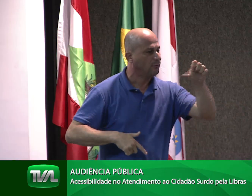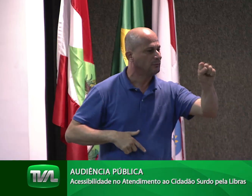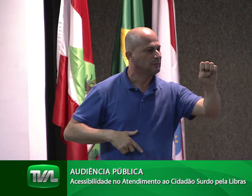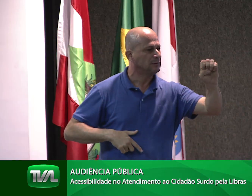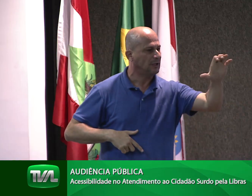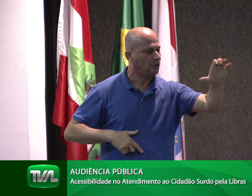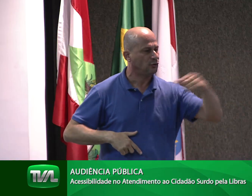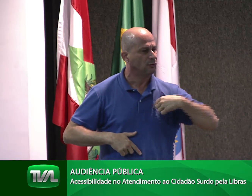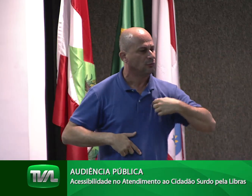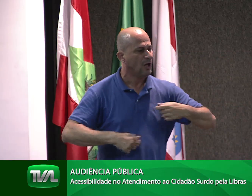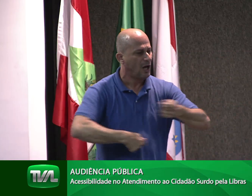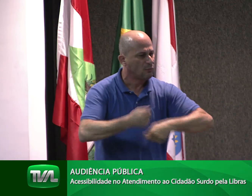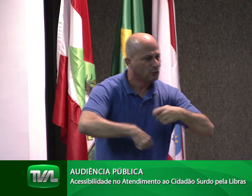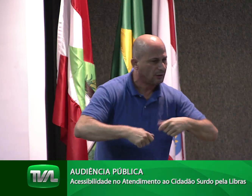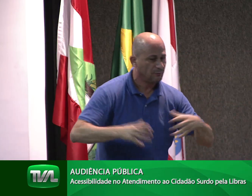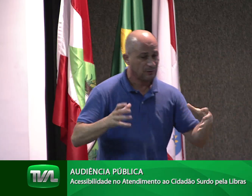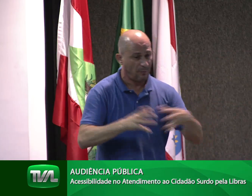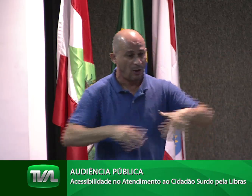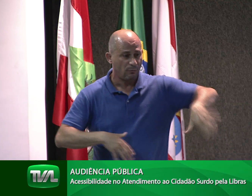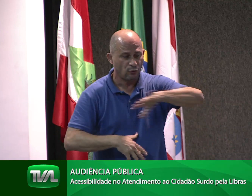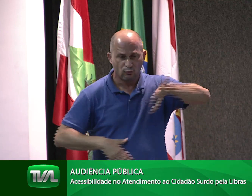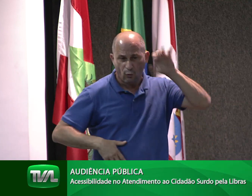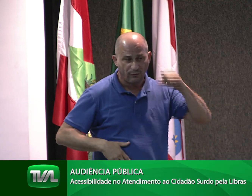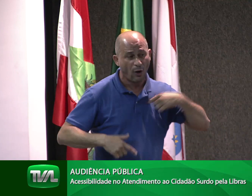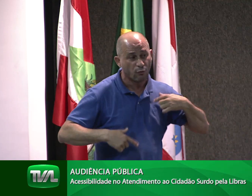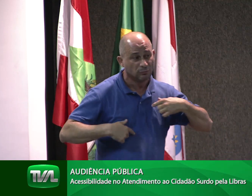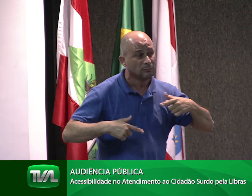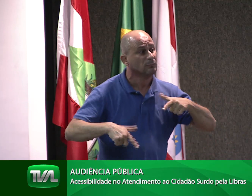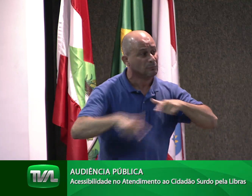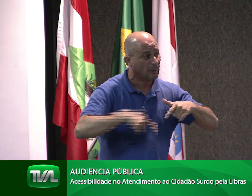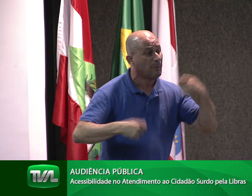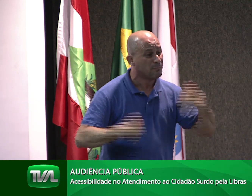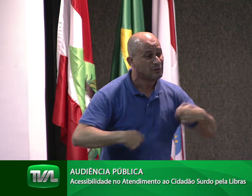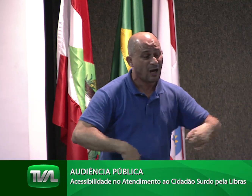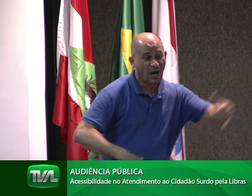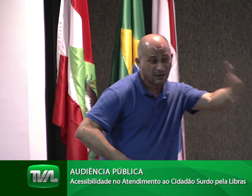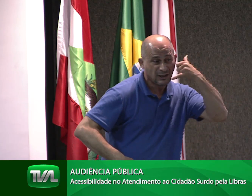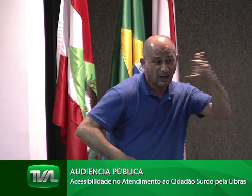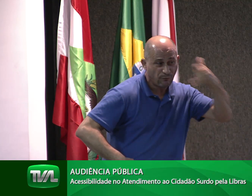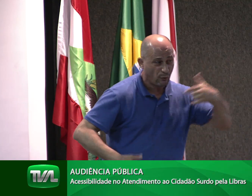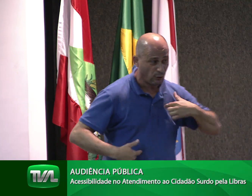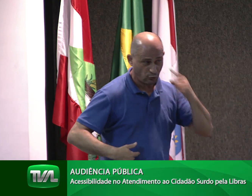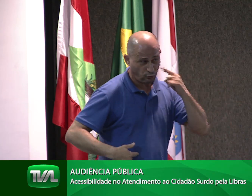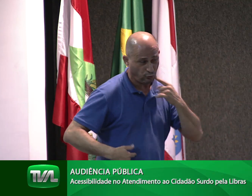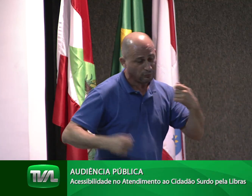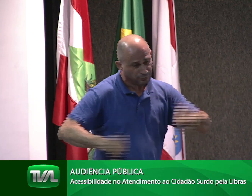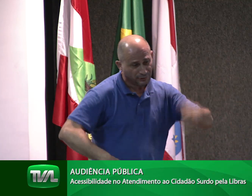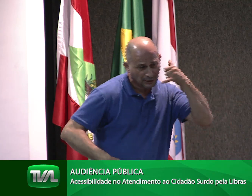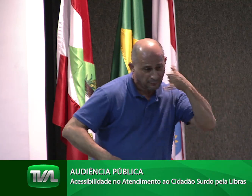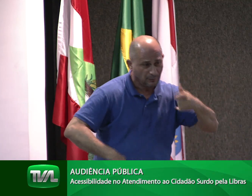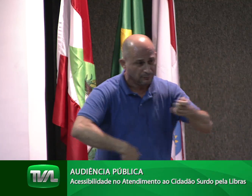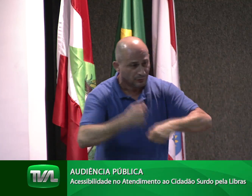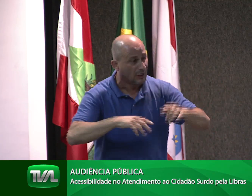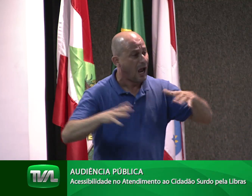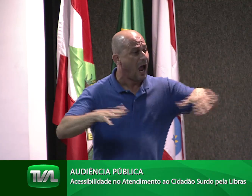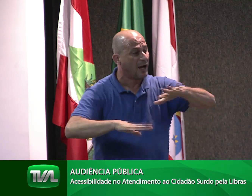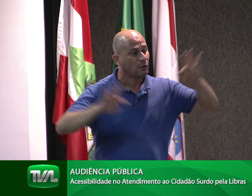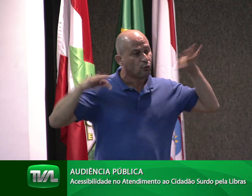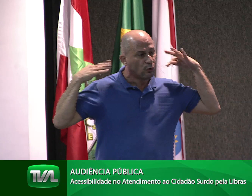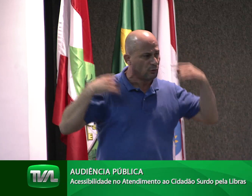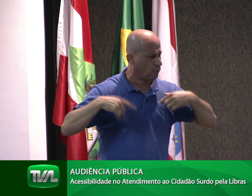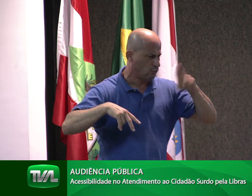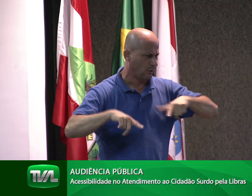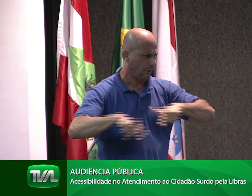medida, tipo, só dá para trabalhar até 50 anos, e aí? Agora eu tenho que trabalhar como assistente administrativo, ou eu chego lá, precisa